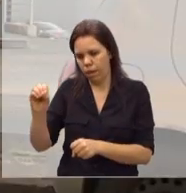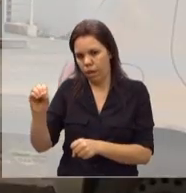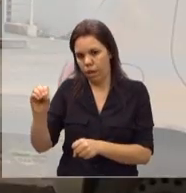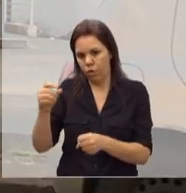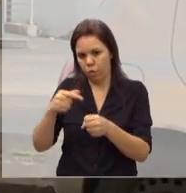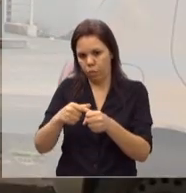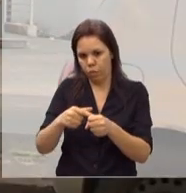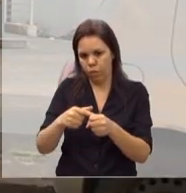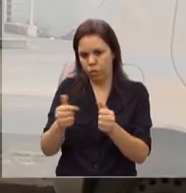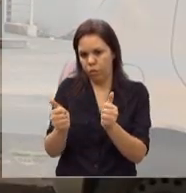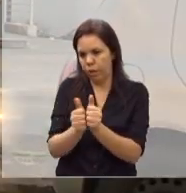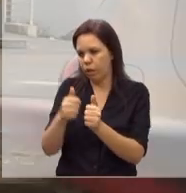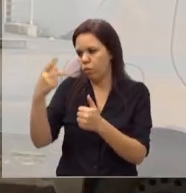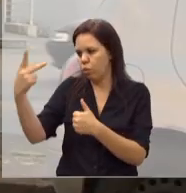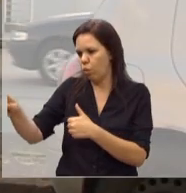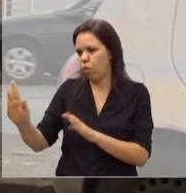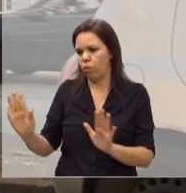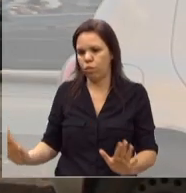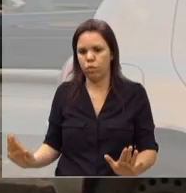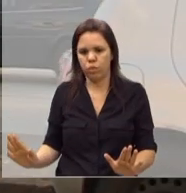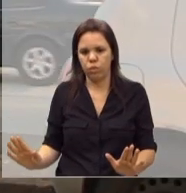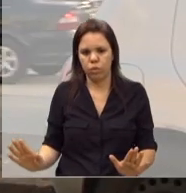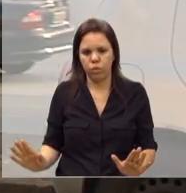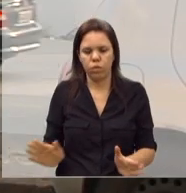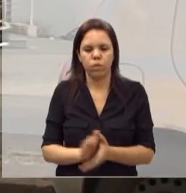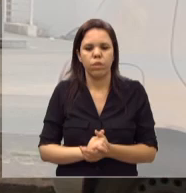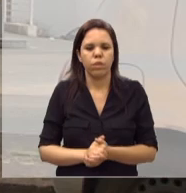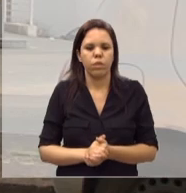estaria caracterizada a reserva de mercado. Então eles